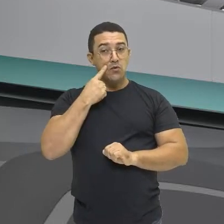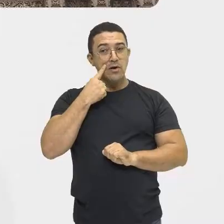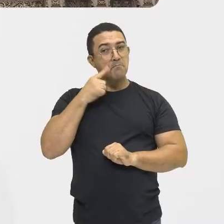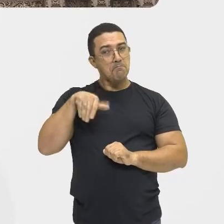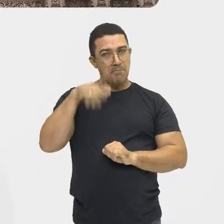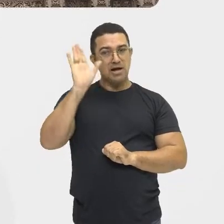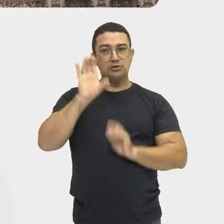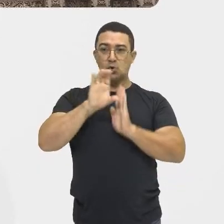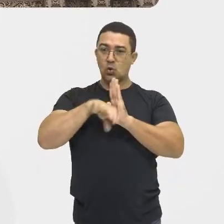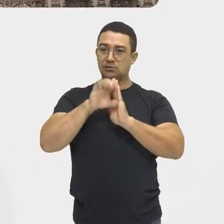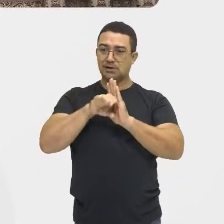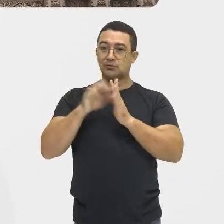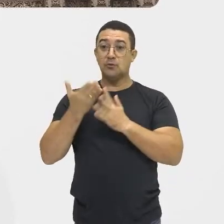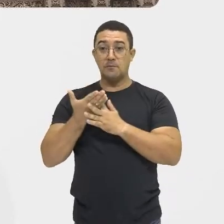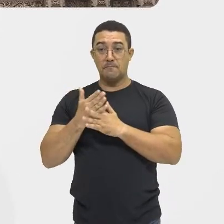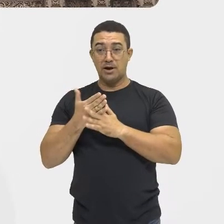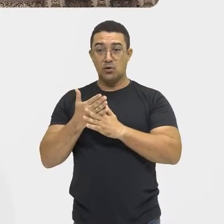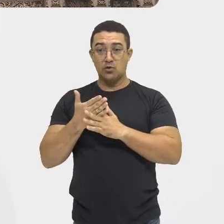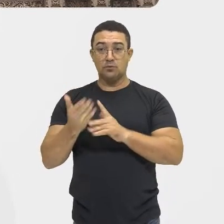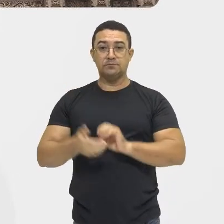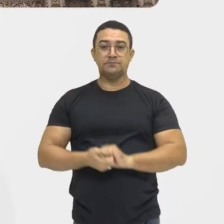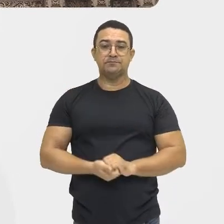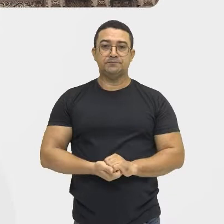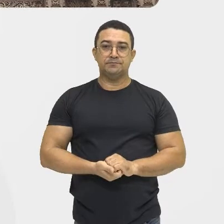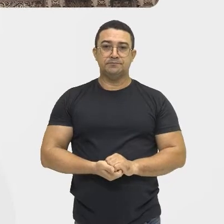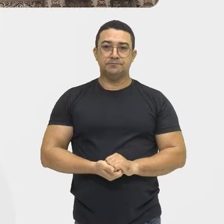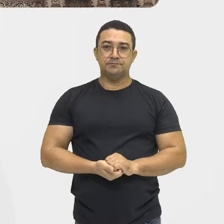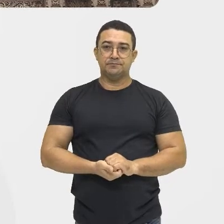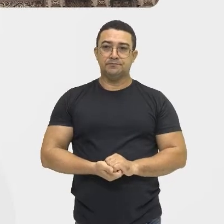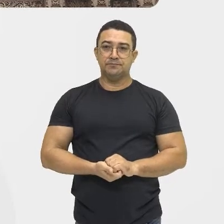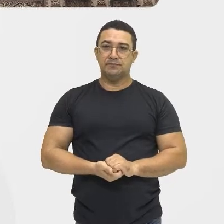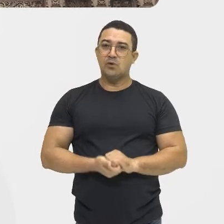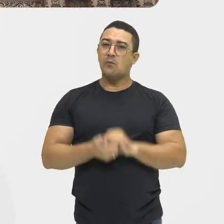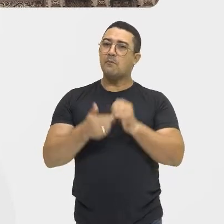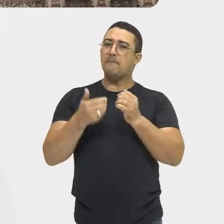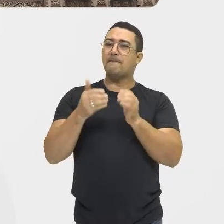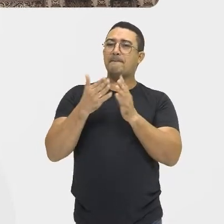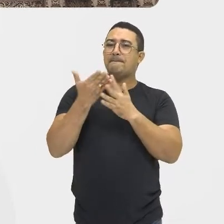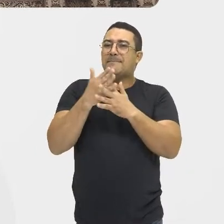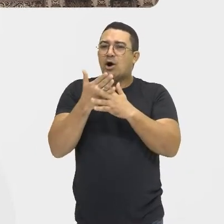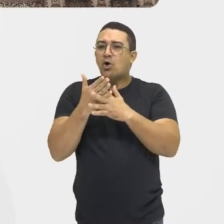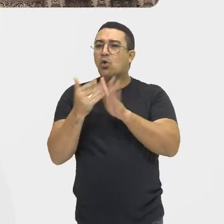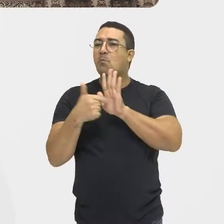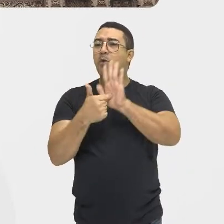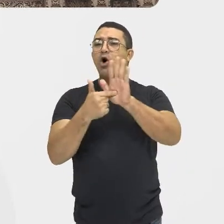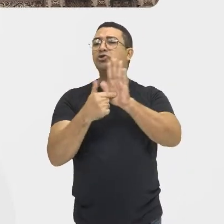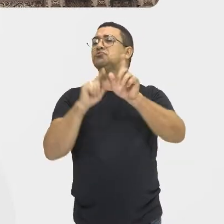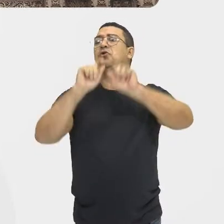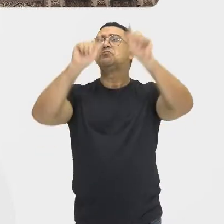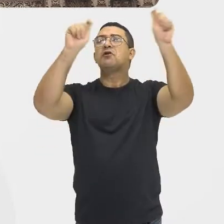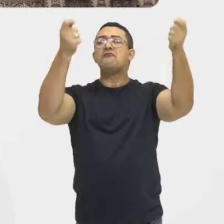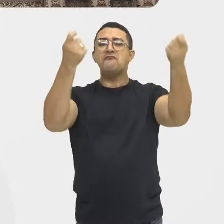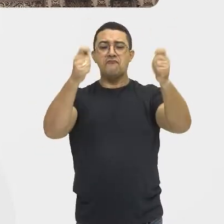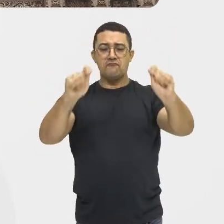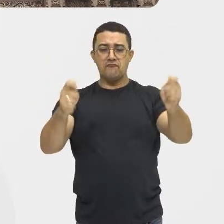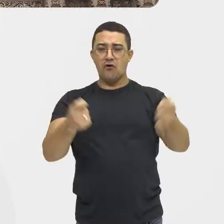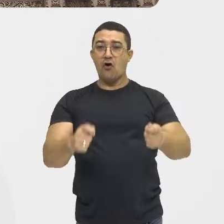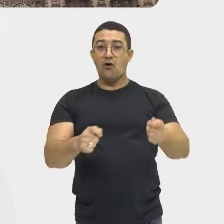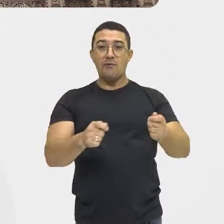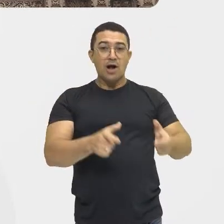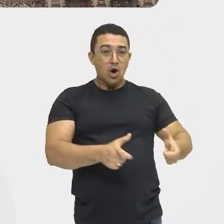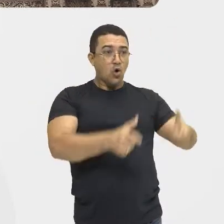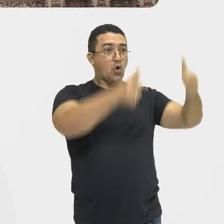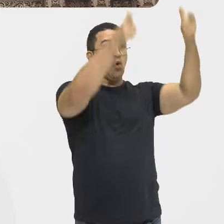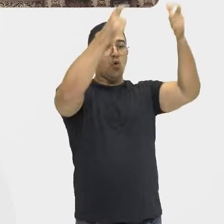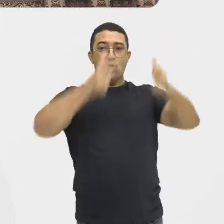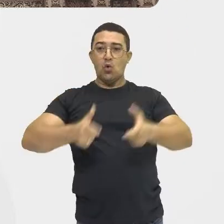barroco. O barroco não renega as formas clássicas. E quais são as formas clássicas? As colunas